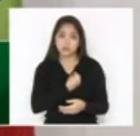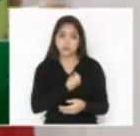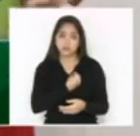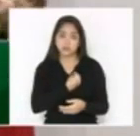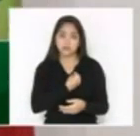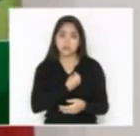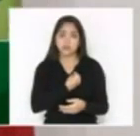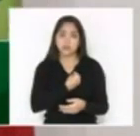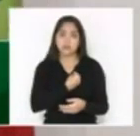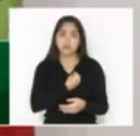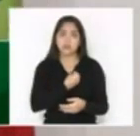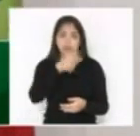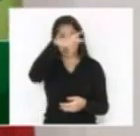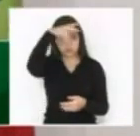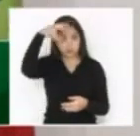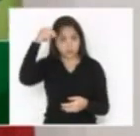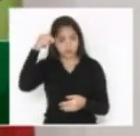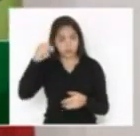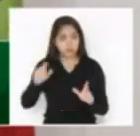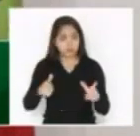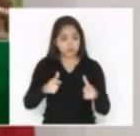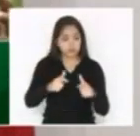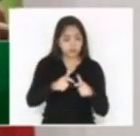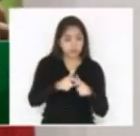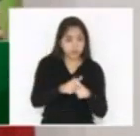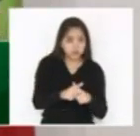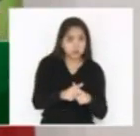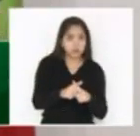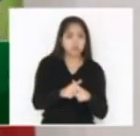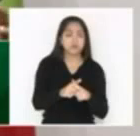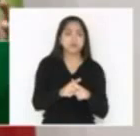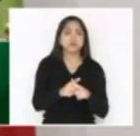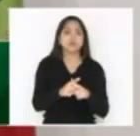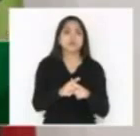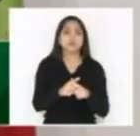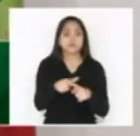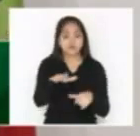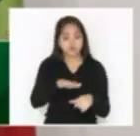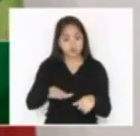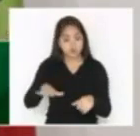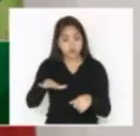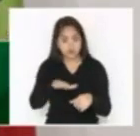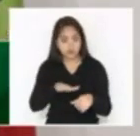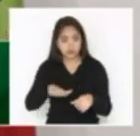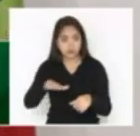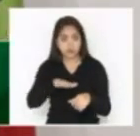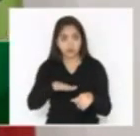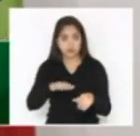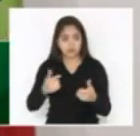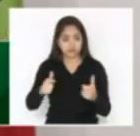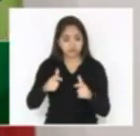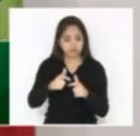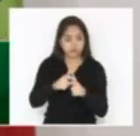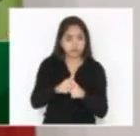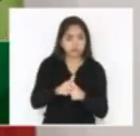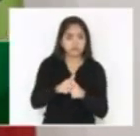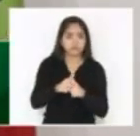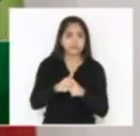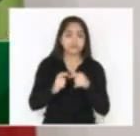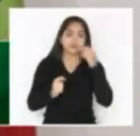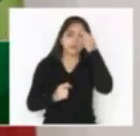subprefeituras em número menor, ficou só regional mesmo, em número menor, as